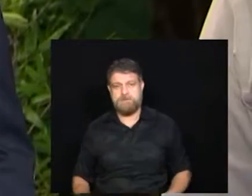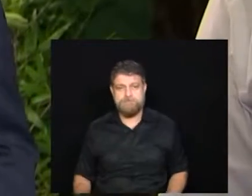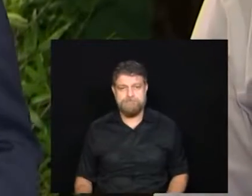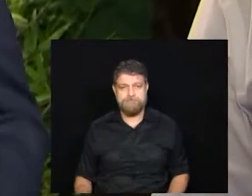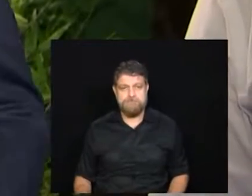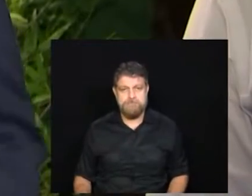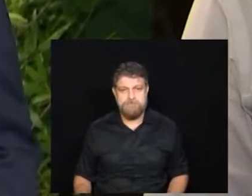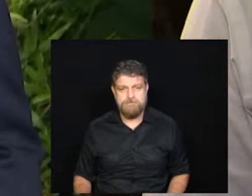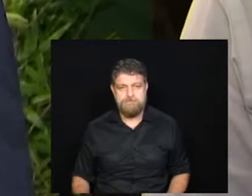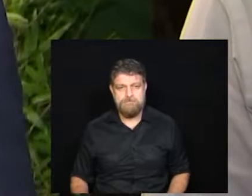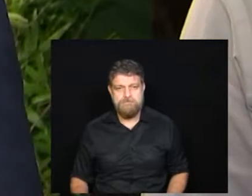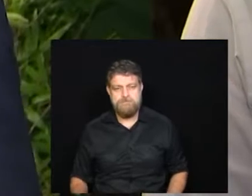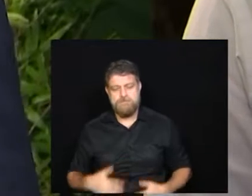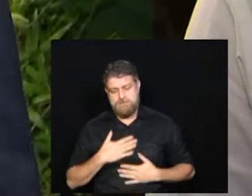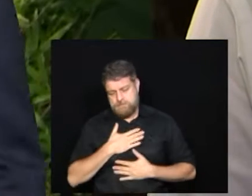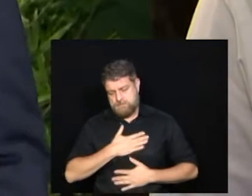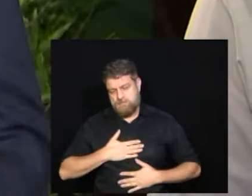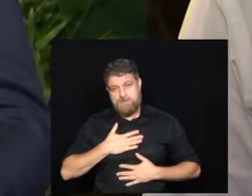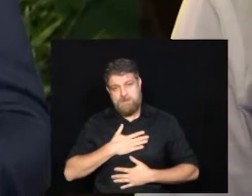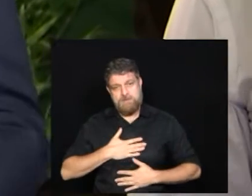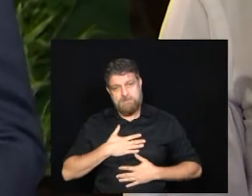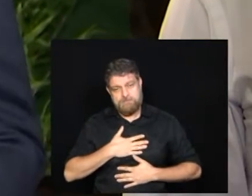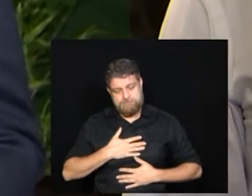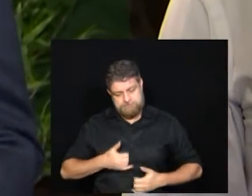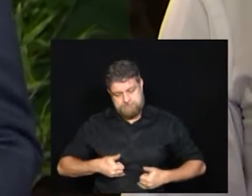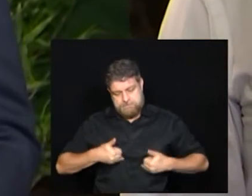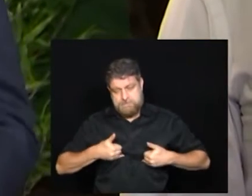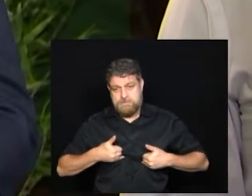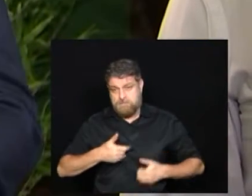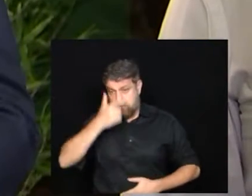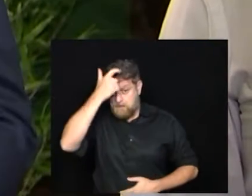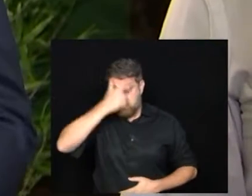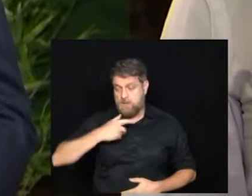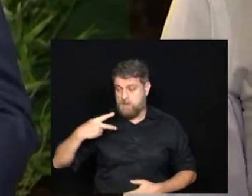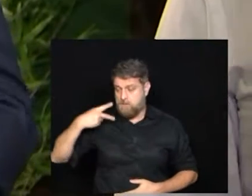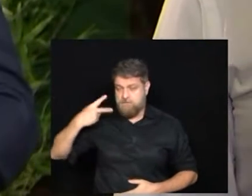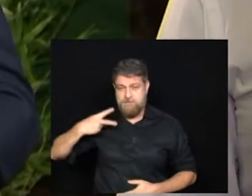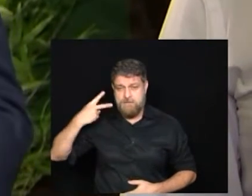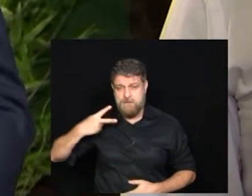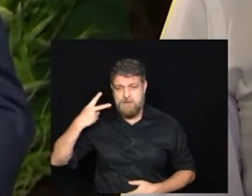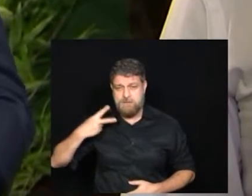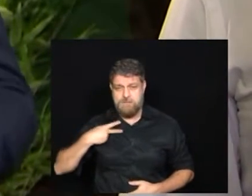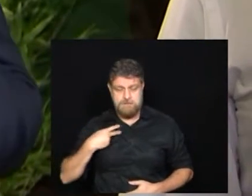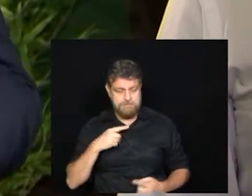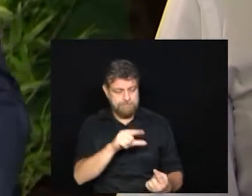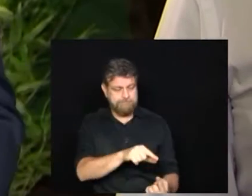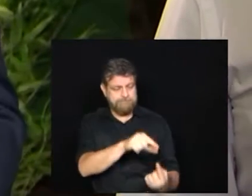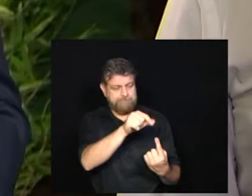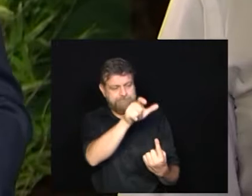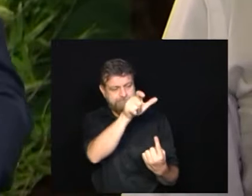que gratificante ter esse mandato e poder homenagear o Giovanni em